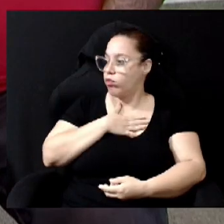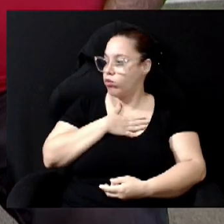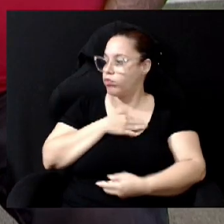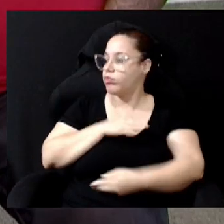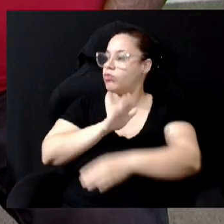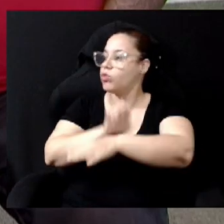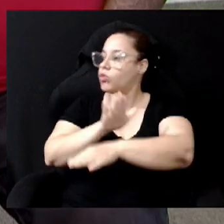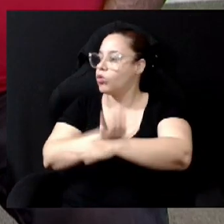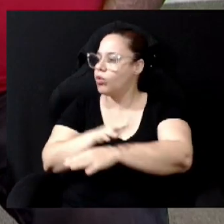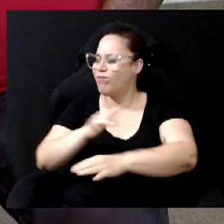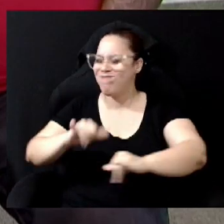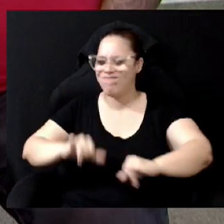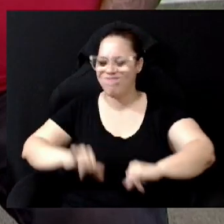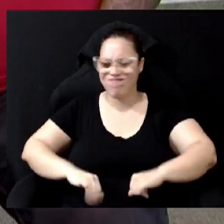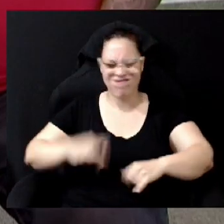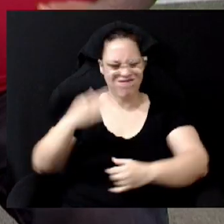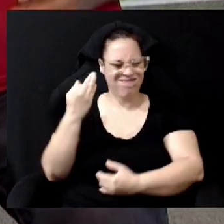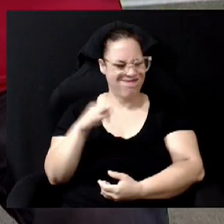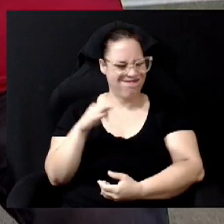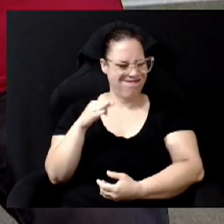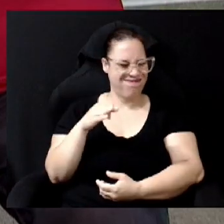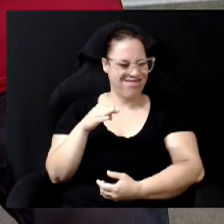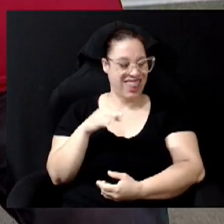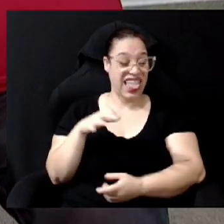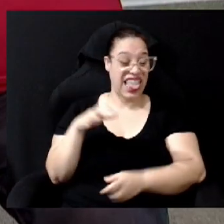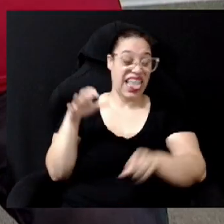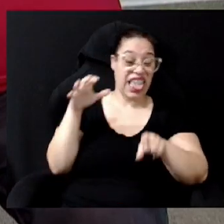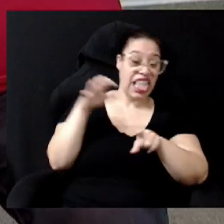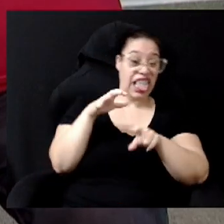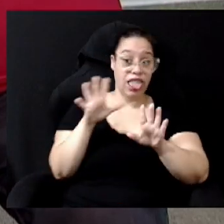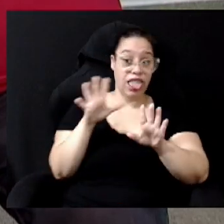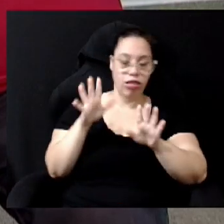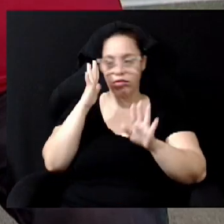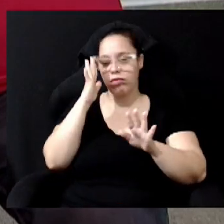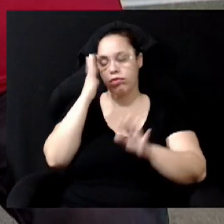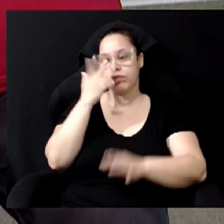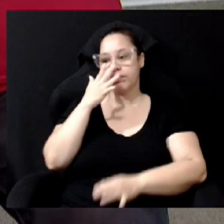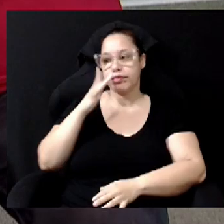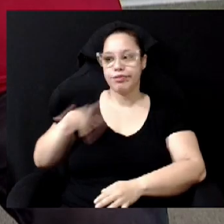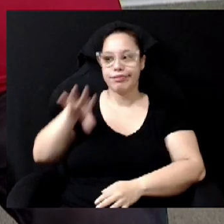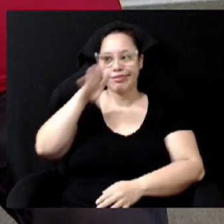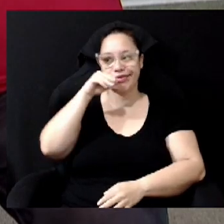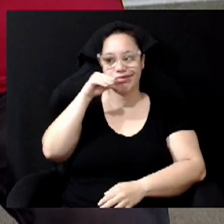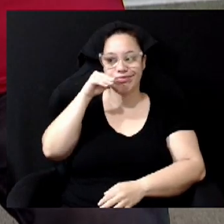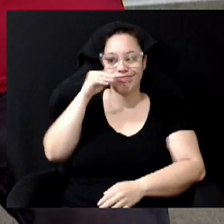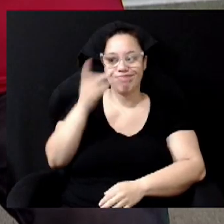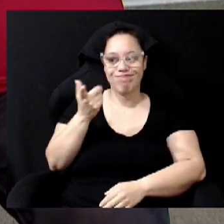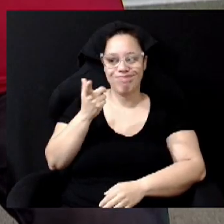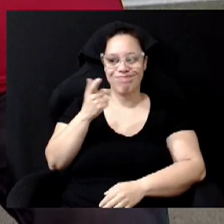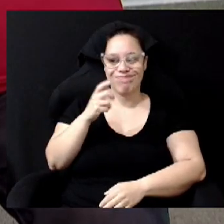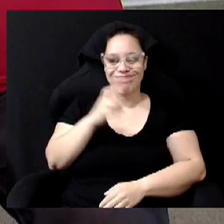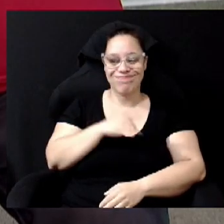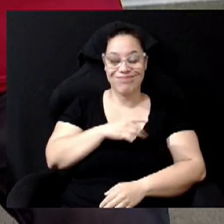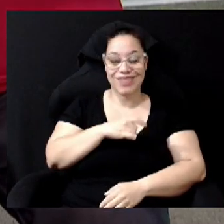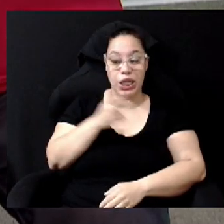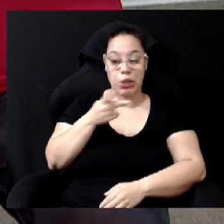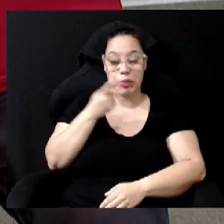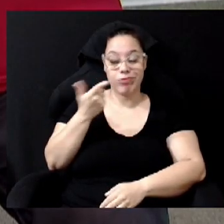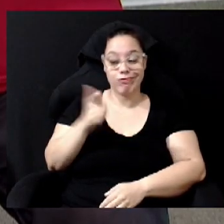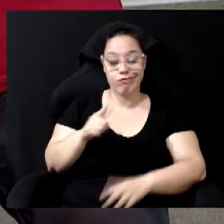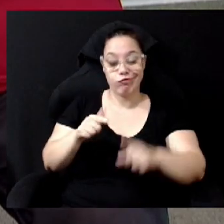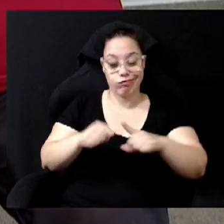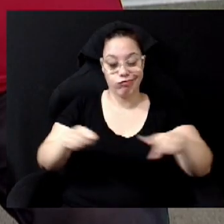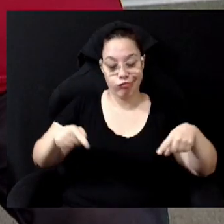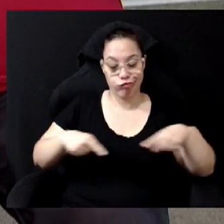dores sem que a gente seja julgado. Porque entre a criança, entre o adolescente, eles têm muito medo de falar, porque não tem espaço, e medo de ser